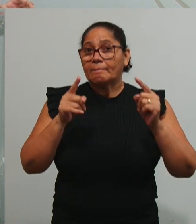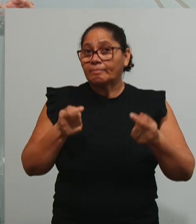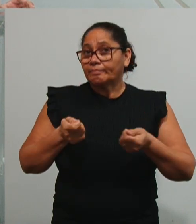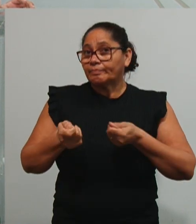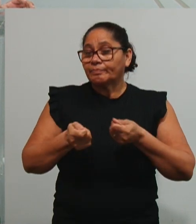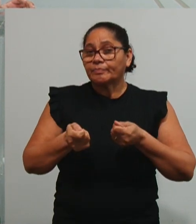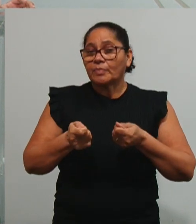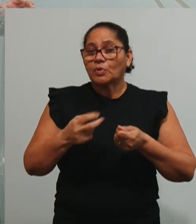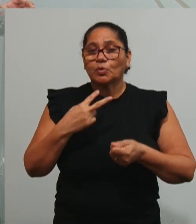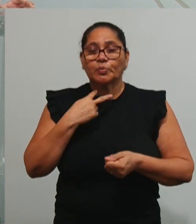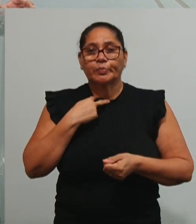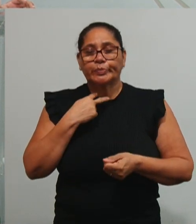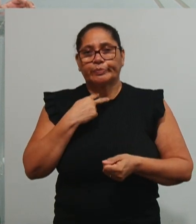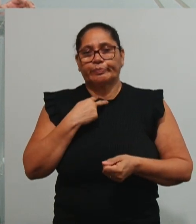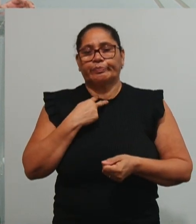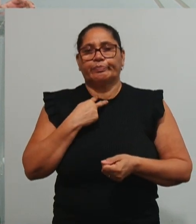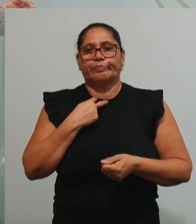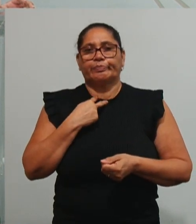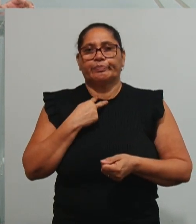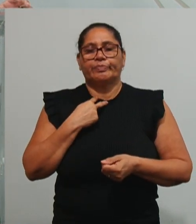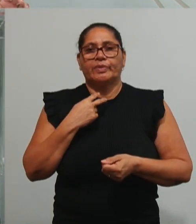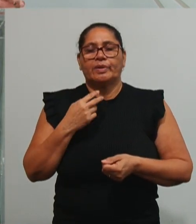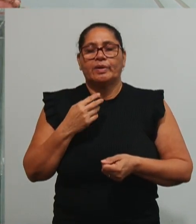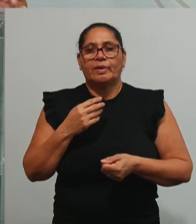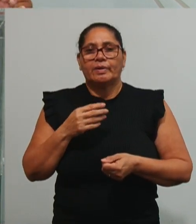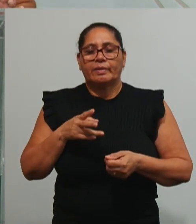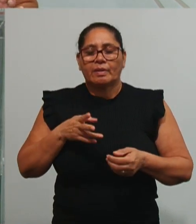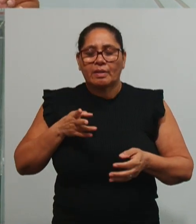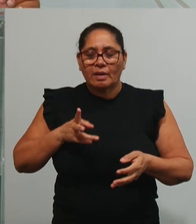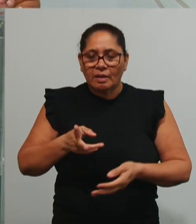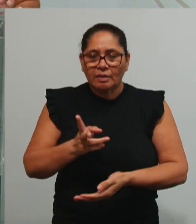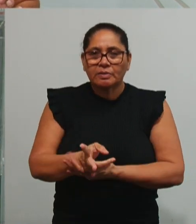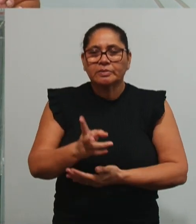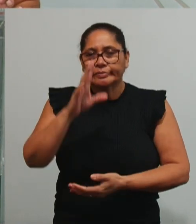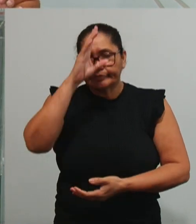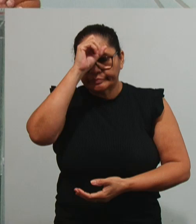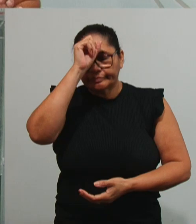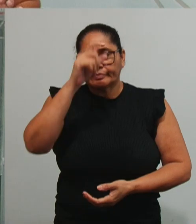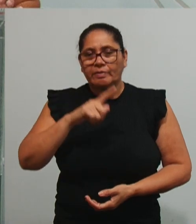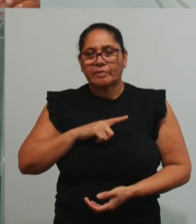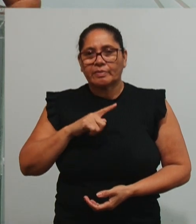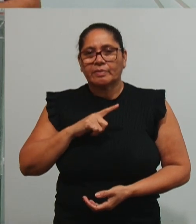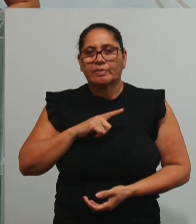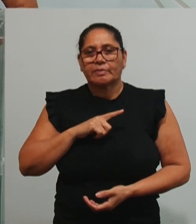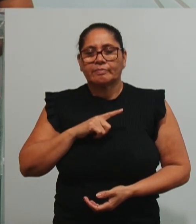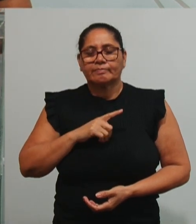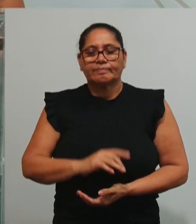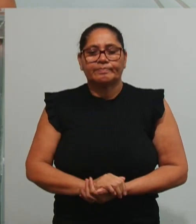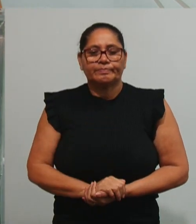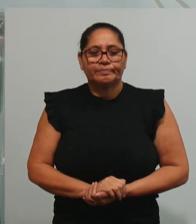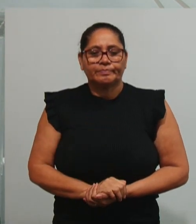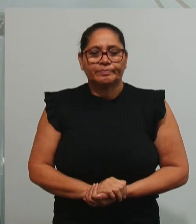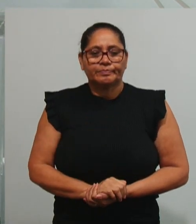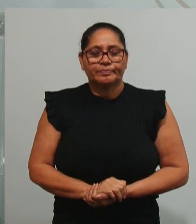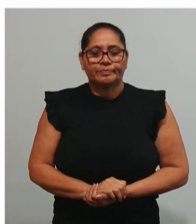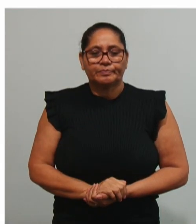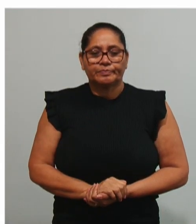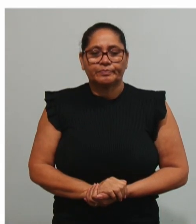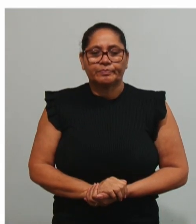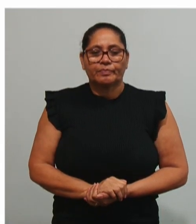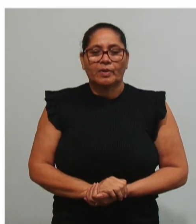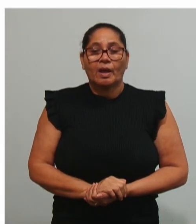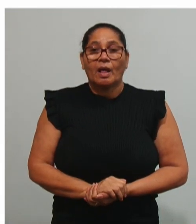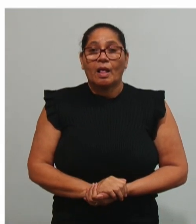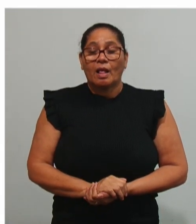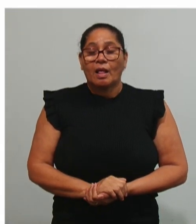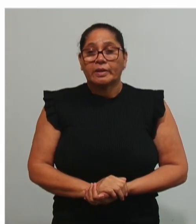controle ele não pode abrir mão, né, dessa trajetória, do aprendizado que você tem nessa trajetória. E aí o